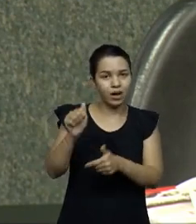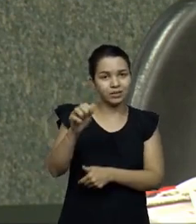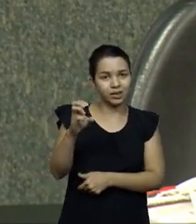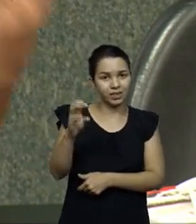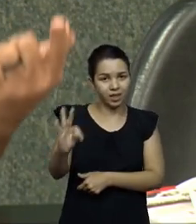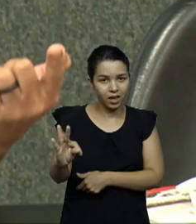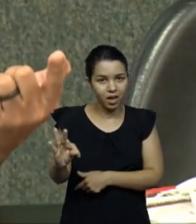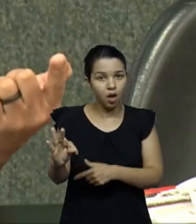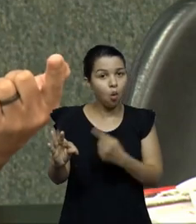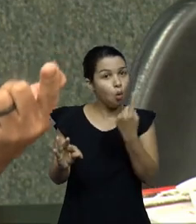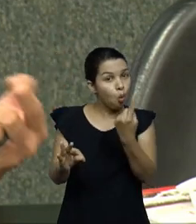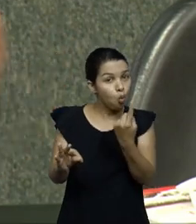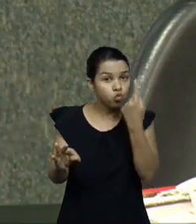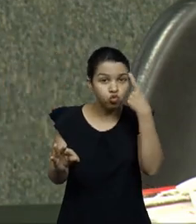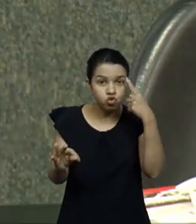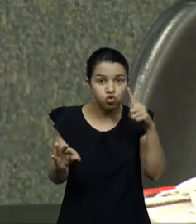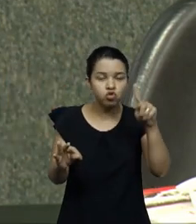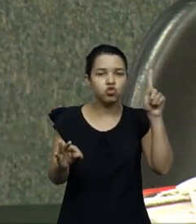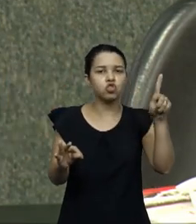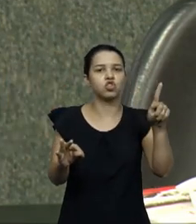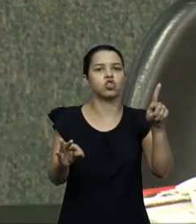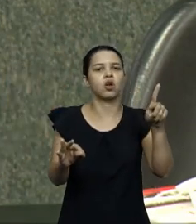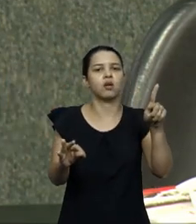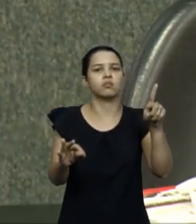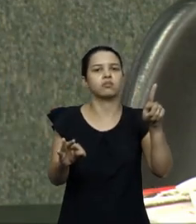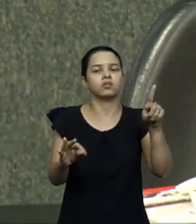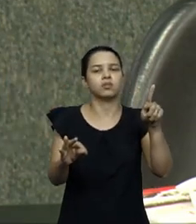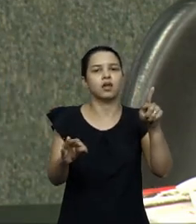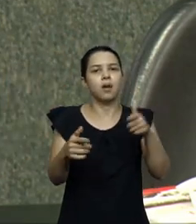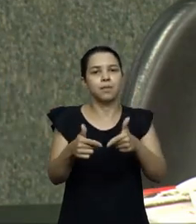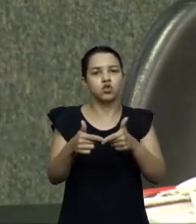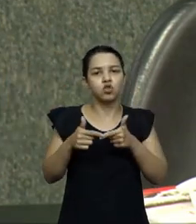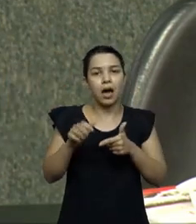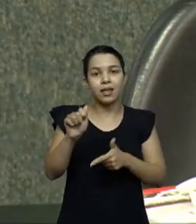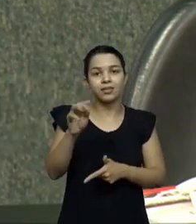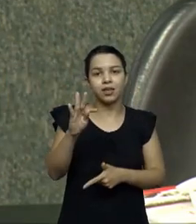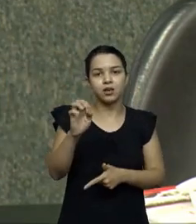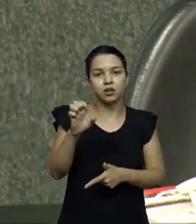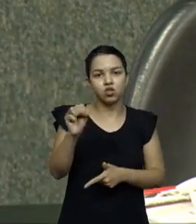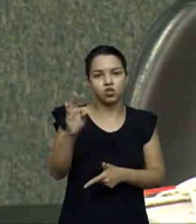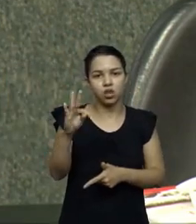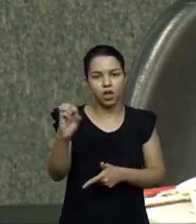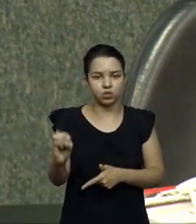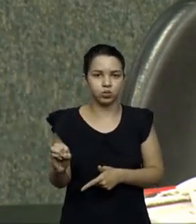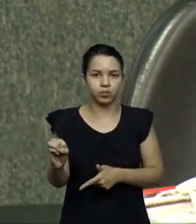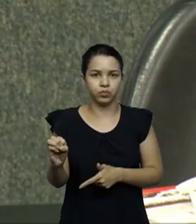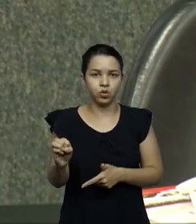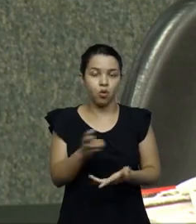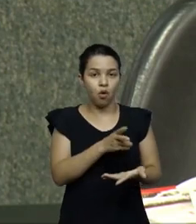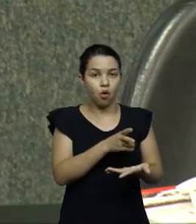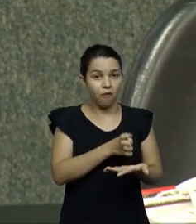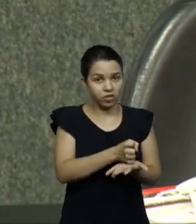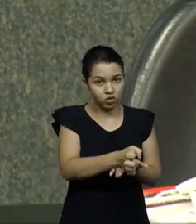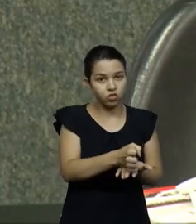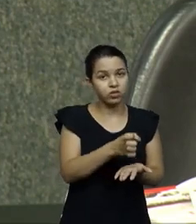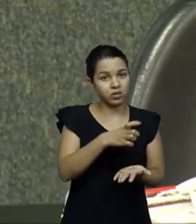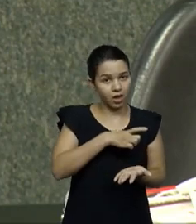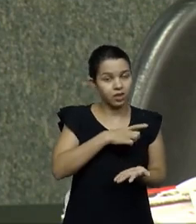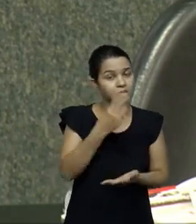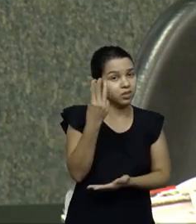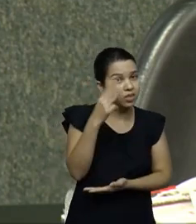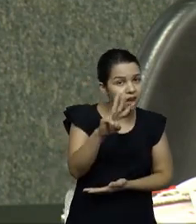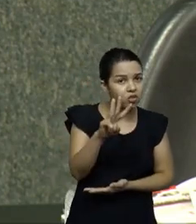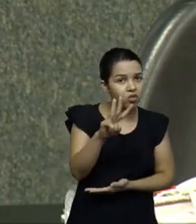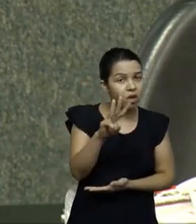já tem que apresentar e o efetivo três eu penso que 3 é pouco mas não podemos